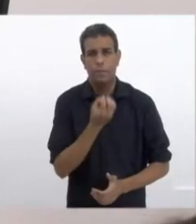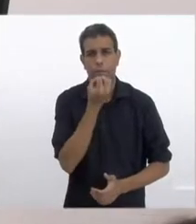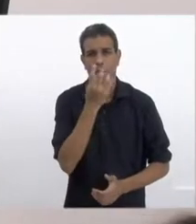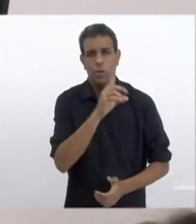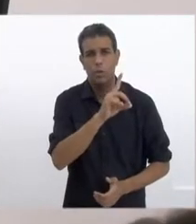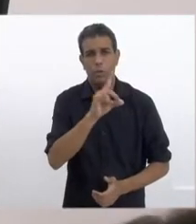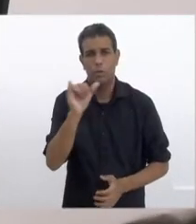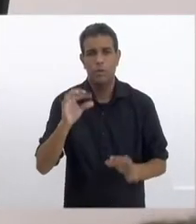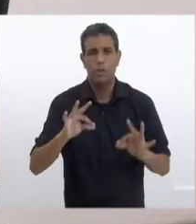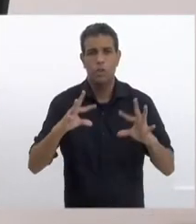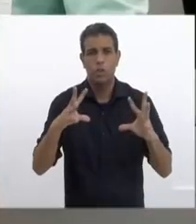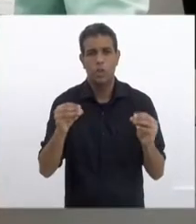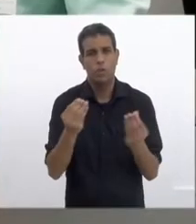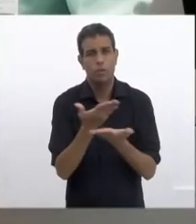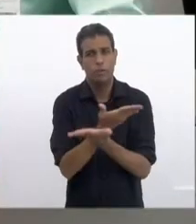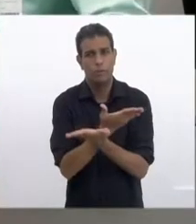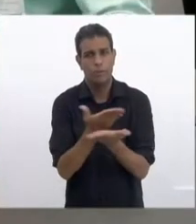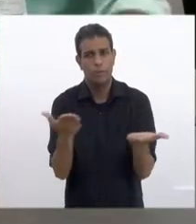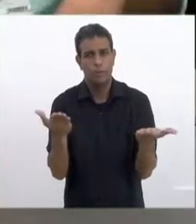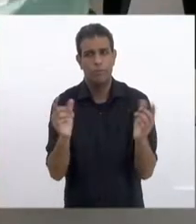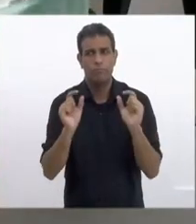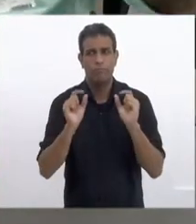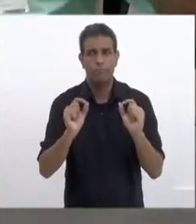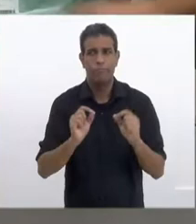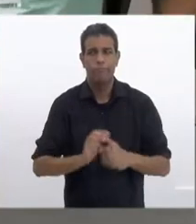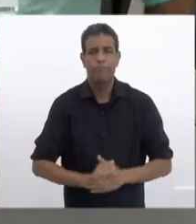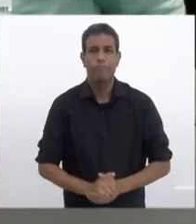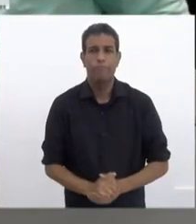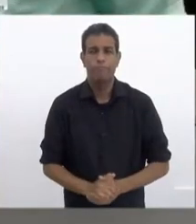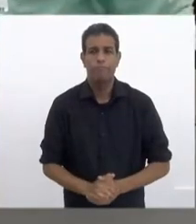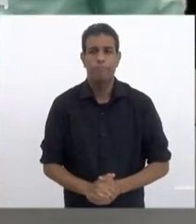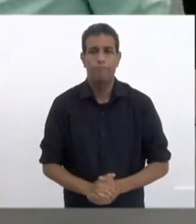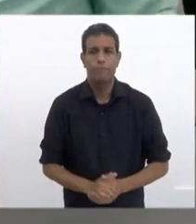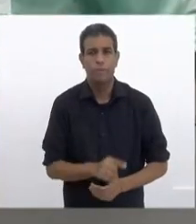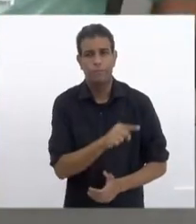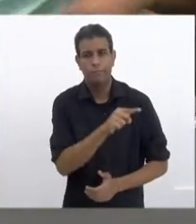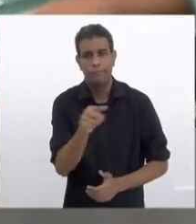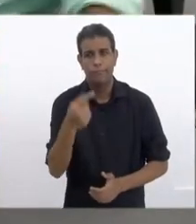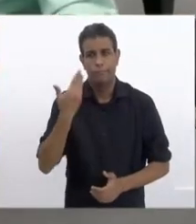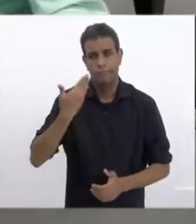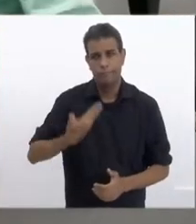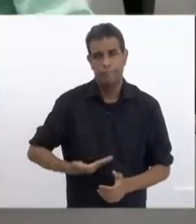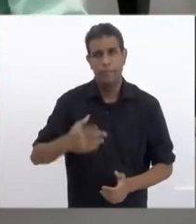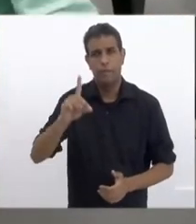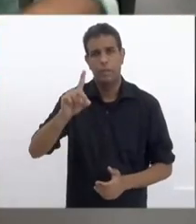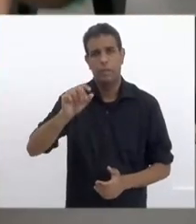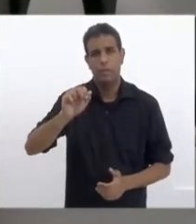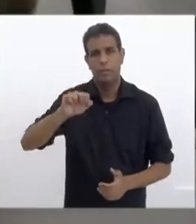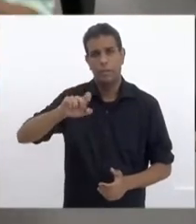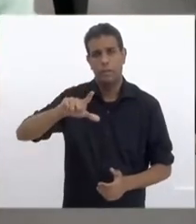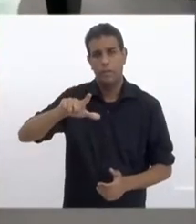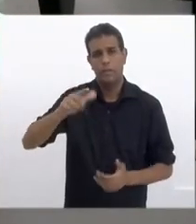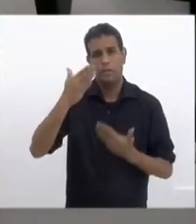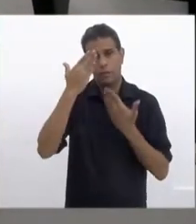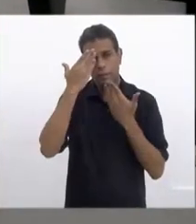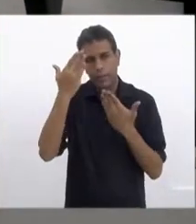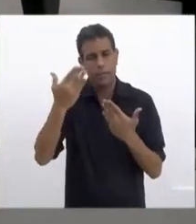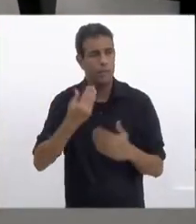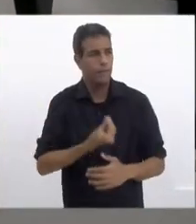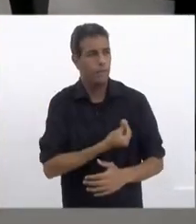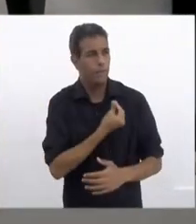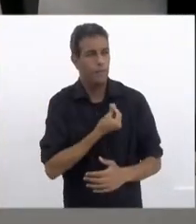Bom dia a todos. Tá ligado? Tá ligado. Então, bom dia a todos. Eu sou Daniel Elia, né? Agradeço muito a possibilidade de